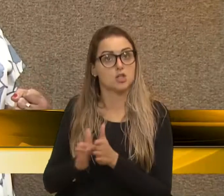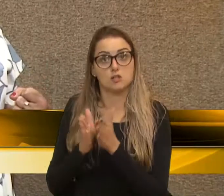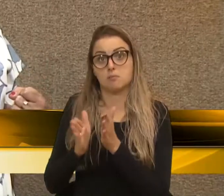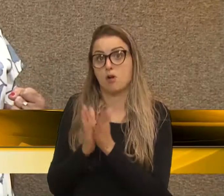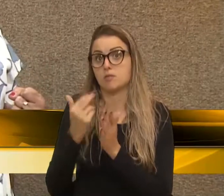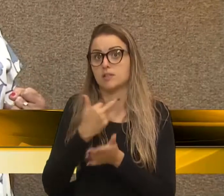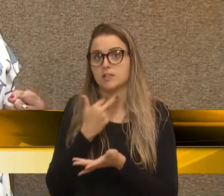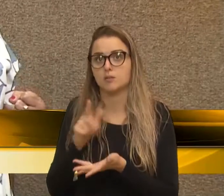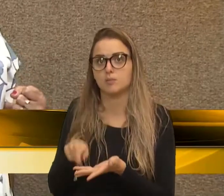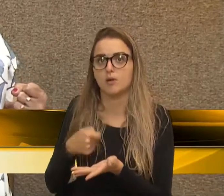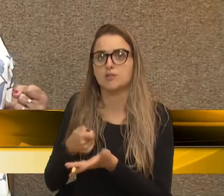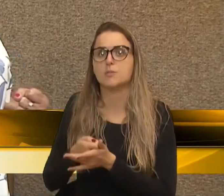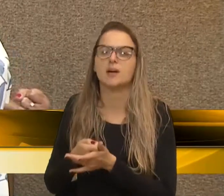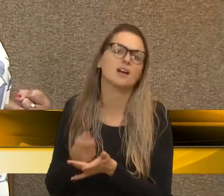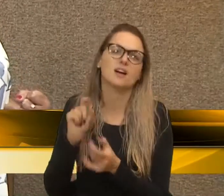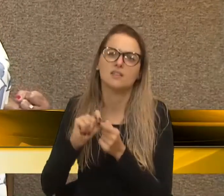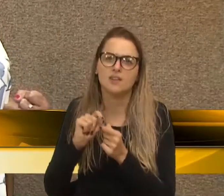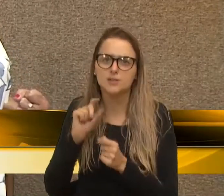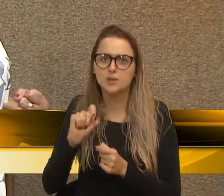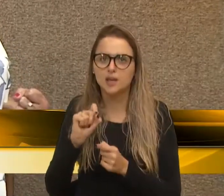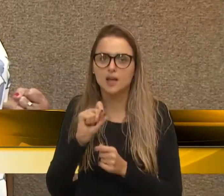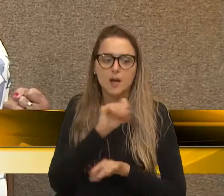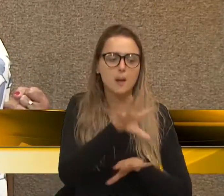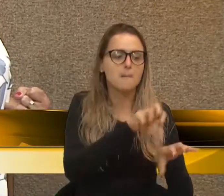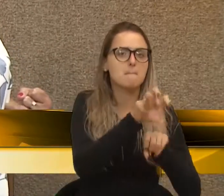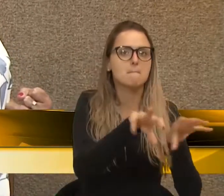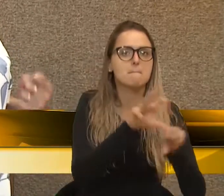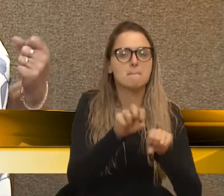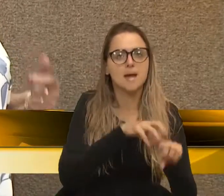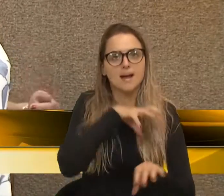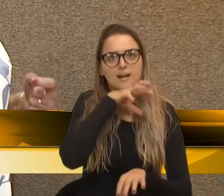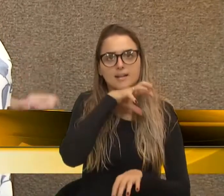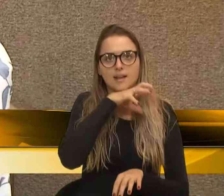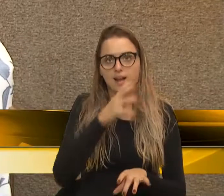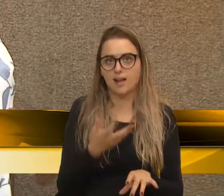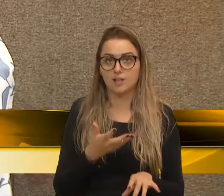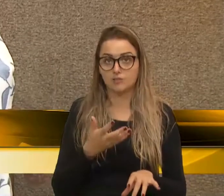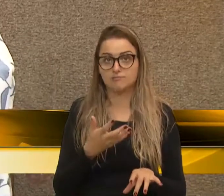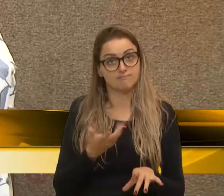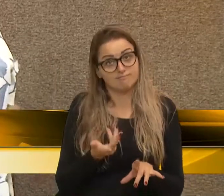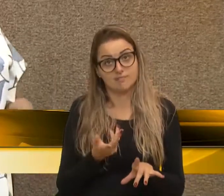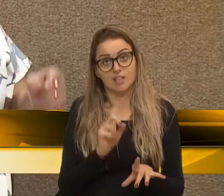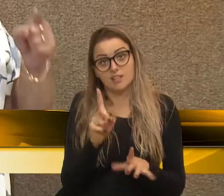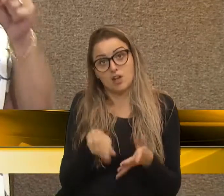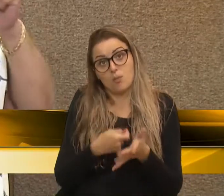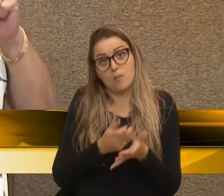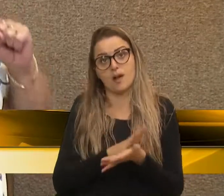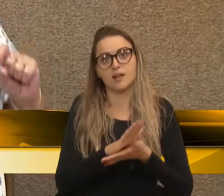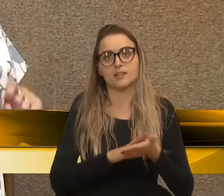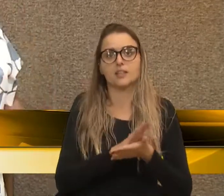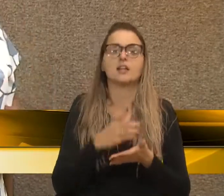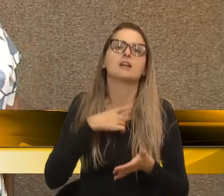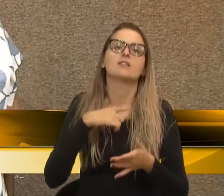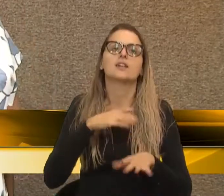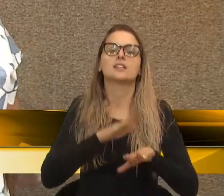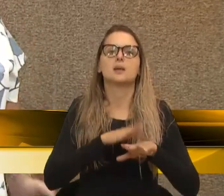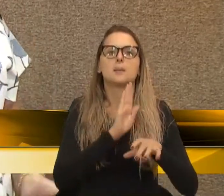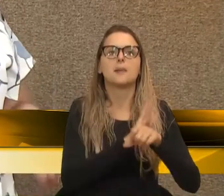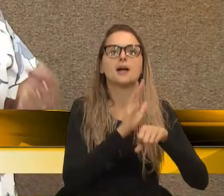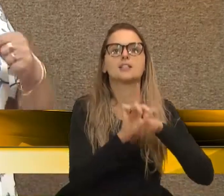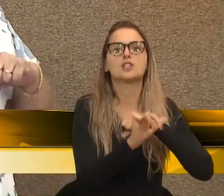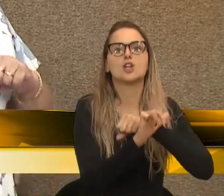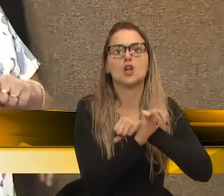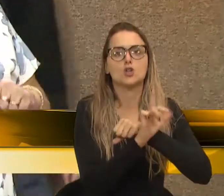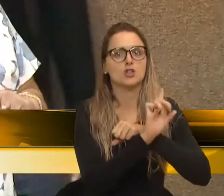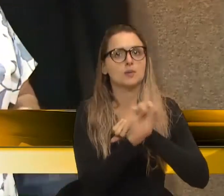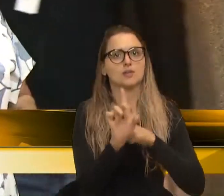isso vão invadir. Vai ter, sim, mais loteamentos irregulares, que